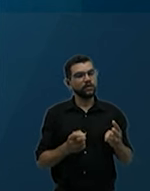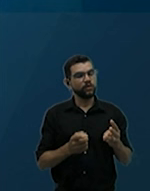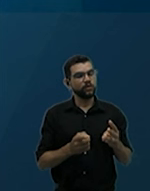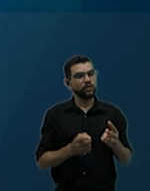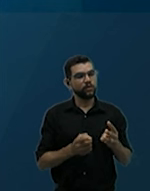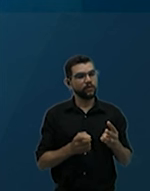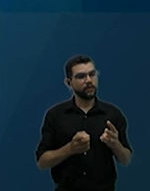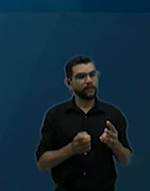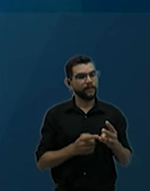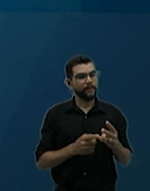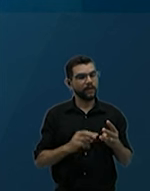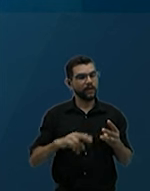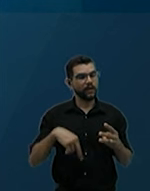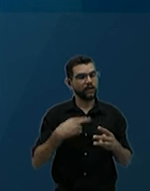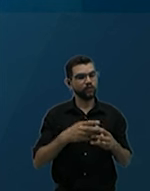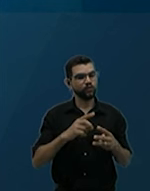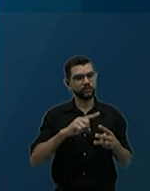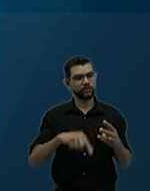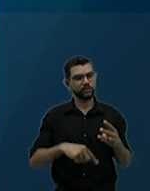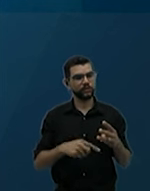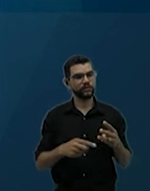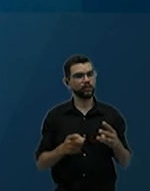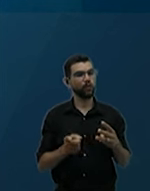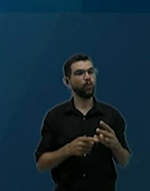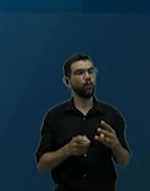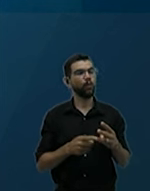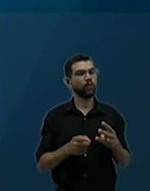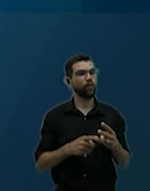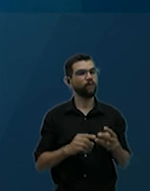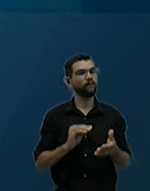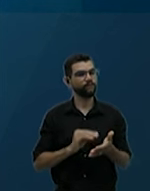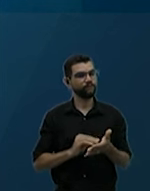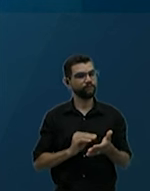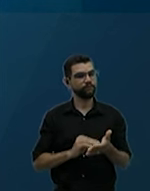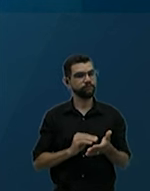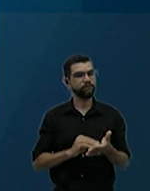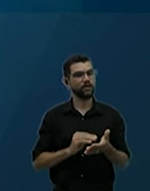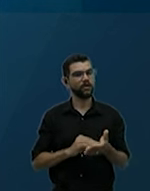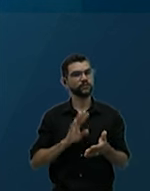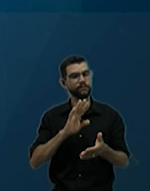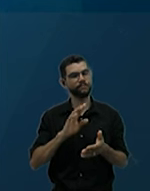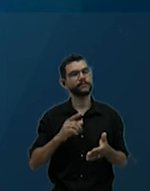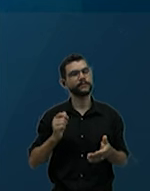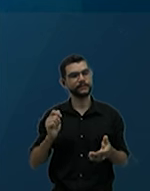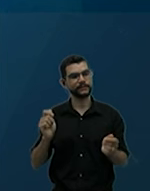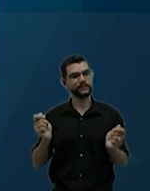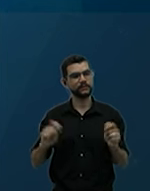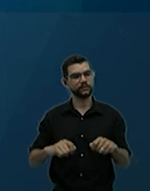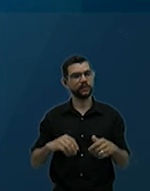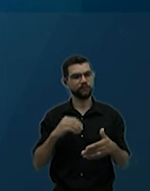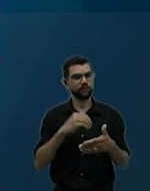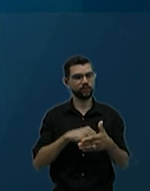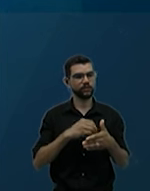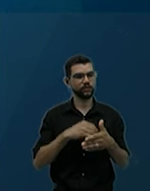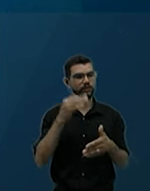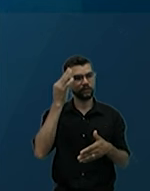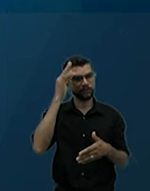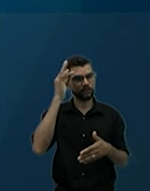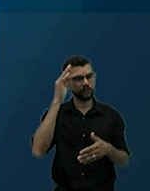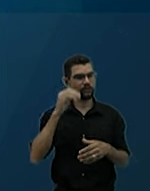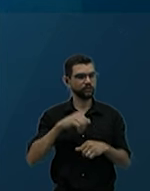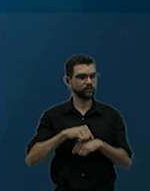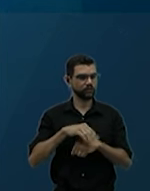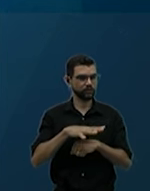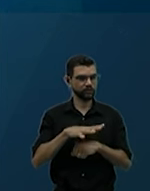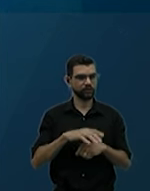para a apreciação do caso concreto, mas podendo habilitado para votar em relação à tese proposta. Proclamar, então, o resultado parcial.